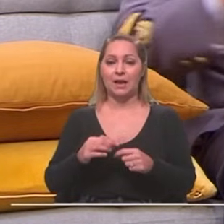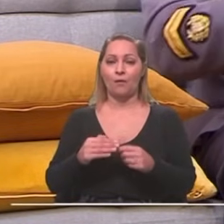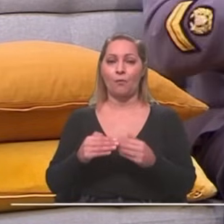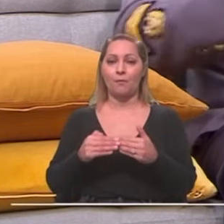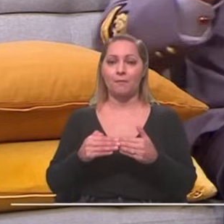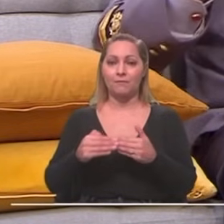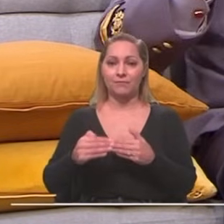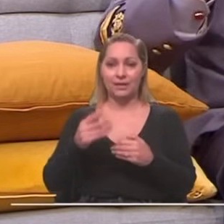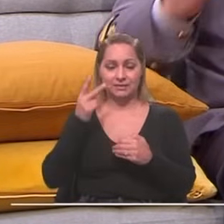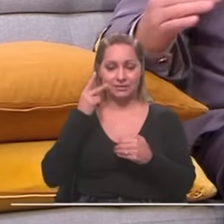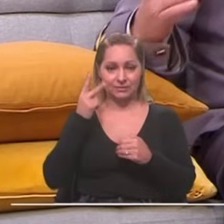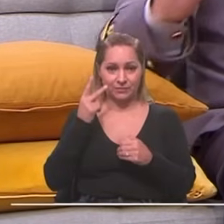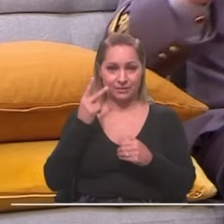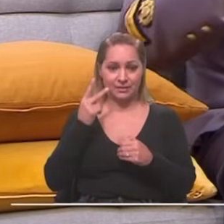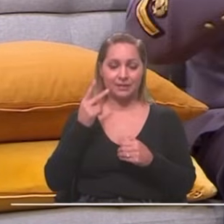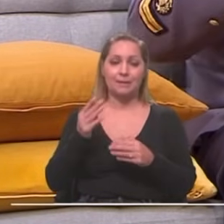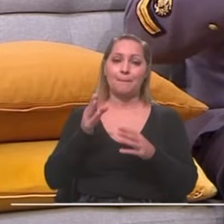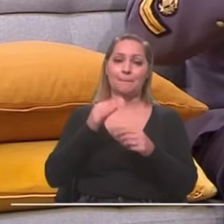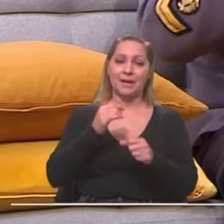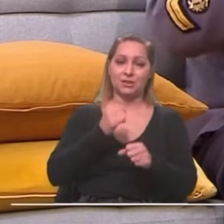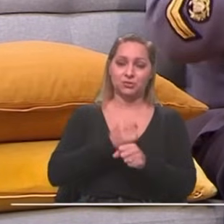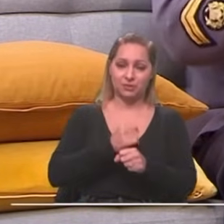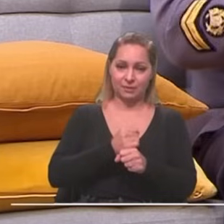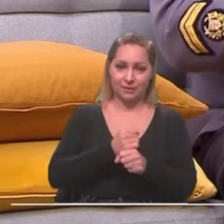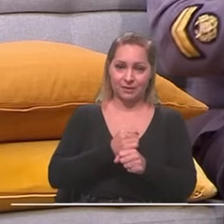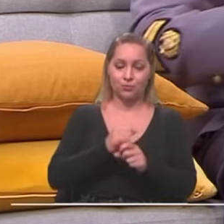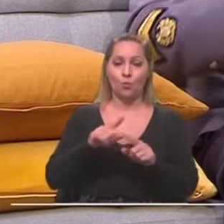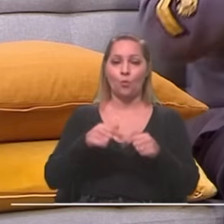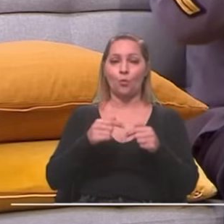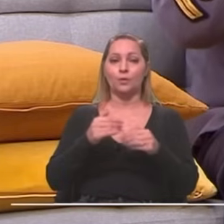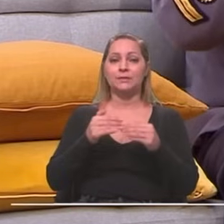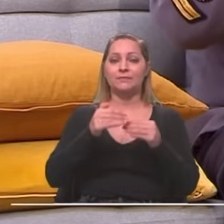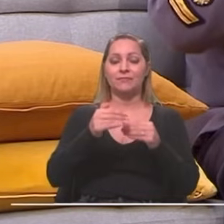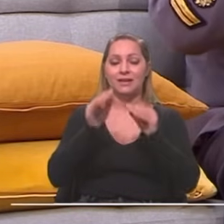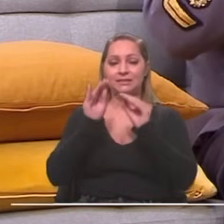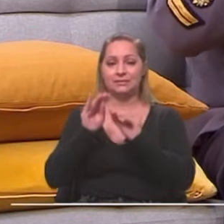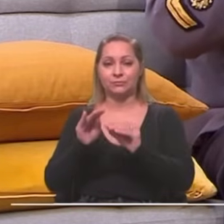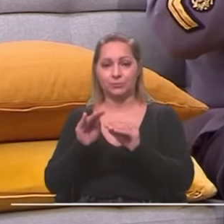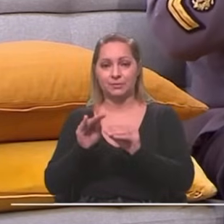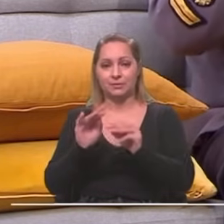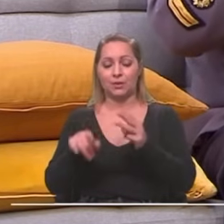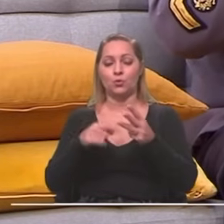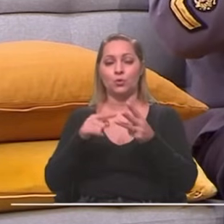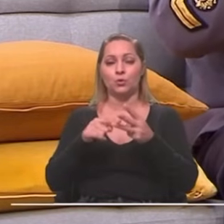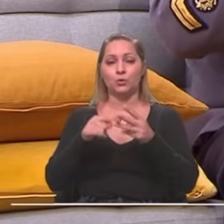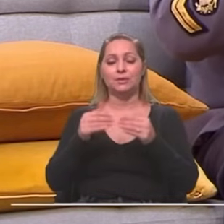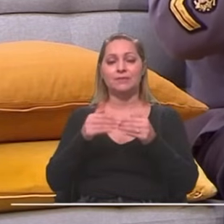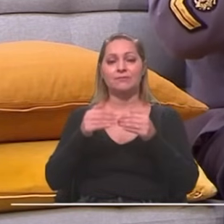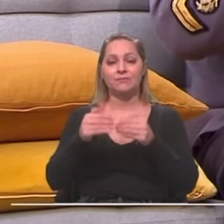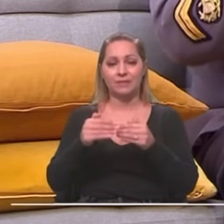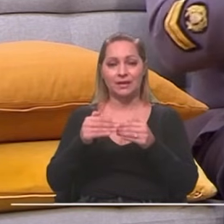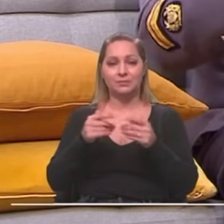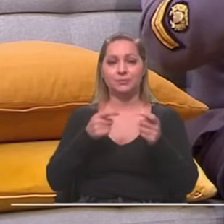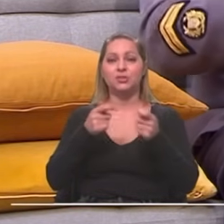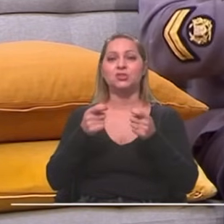vida que é mais de execução. Há uma fase mais para a formação e uma fase mais ligada à mentoria. Vão mudando as funções, não